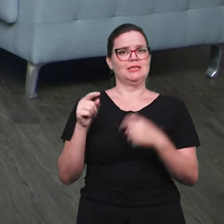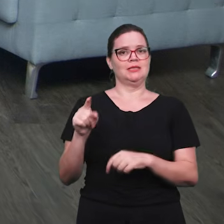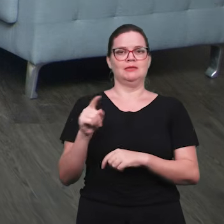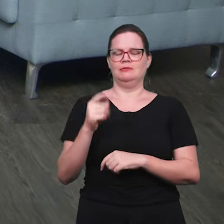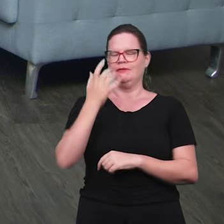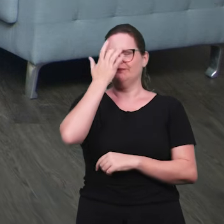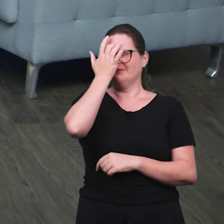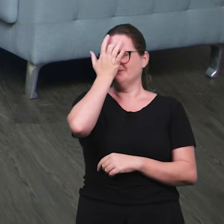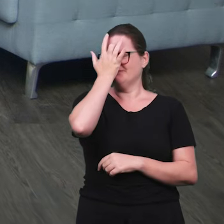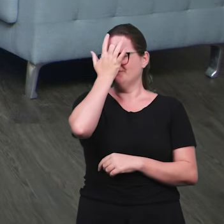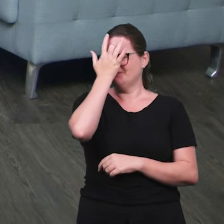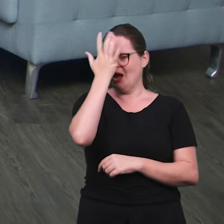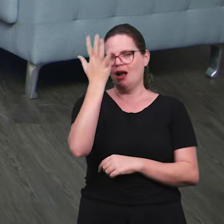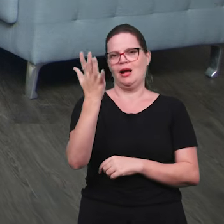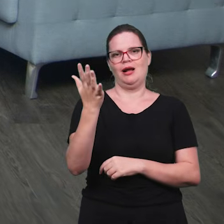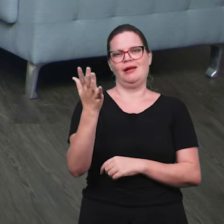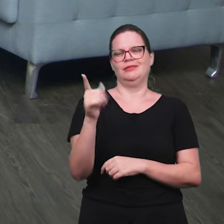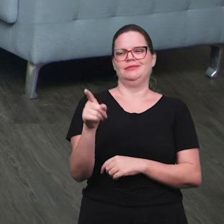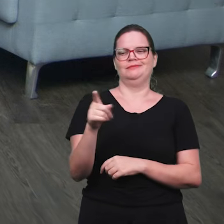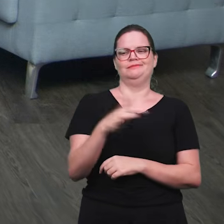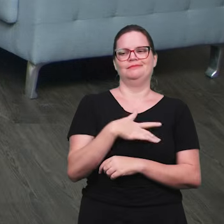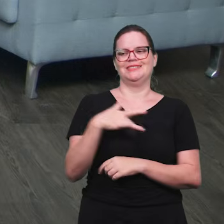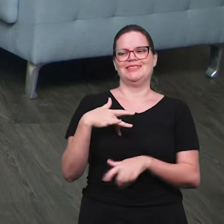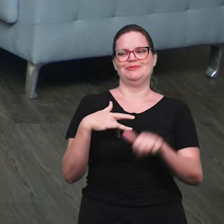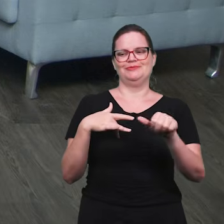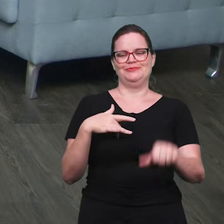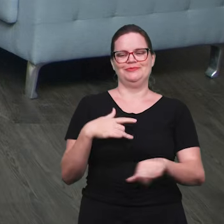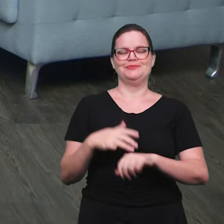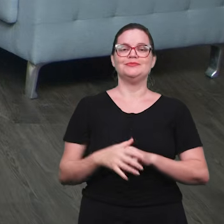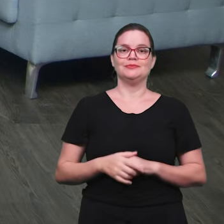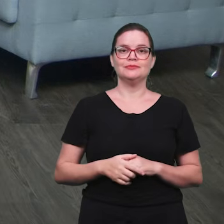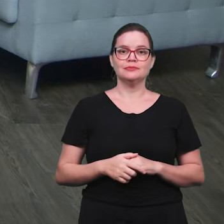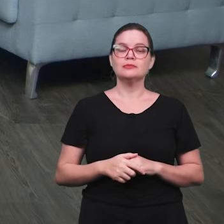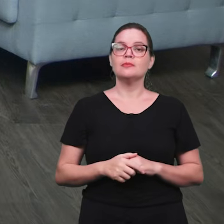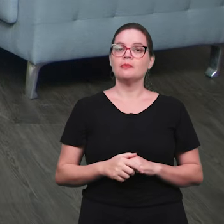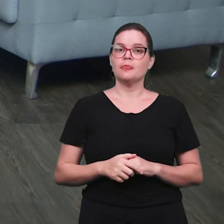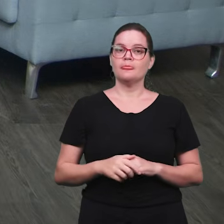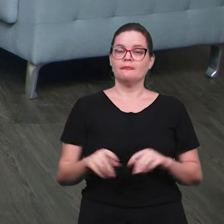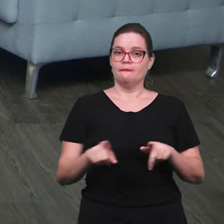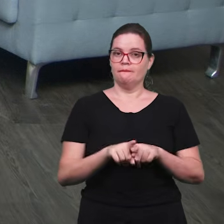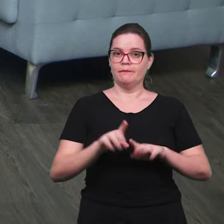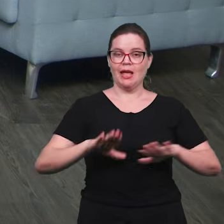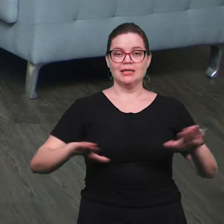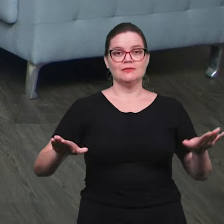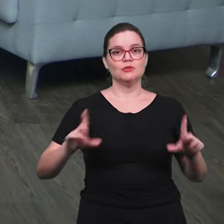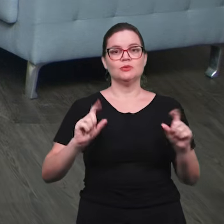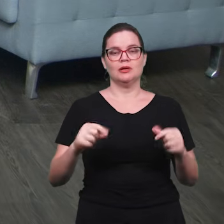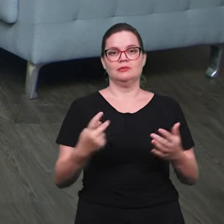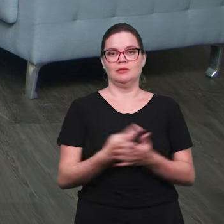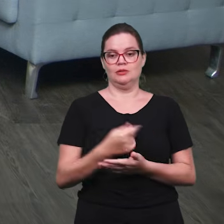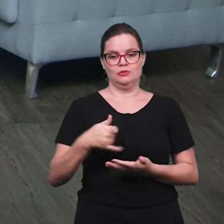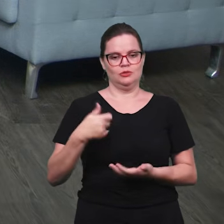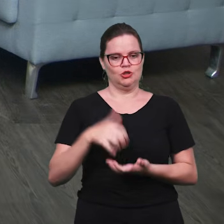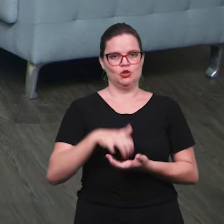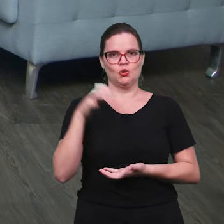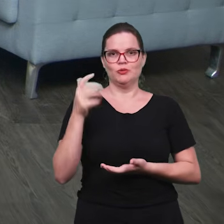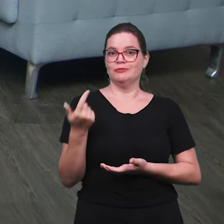identificar facilmente que é um problema de saúde. E aí, muitas vezes, o idoso não tem